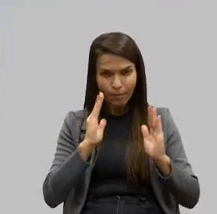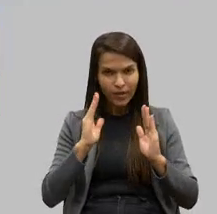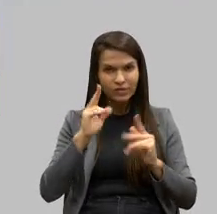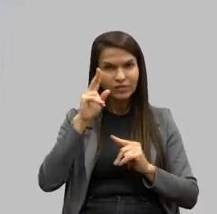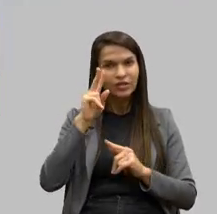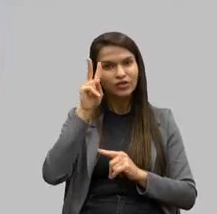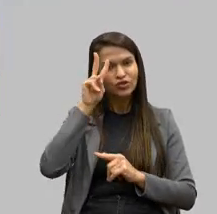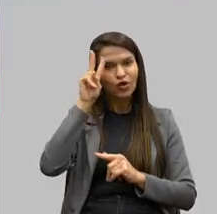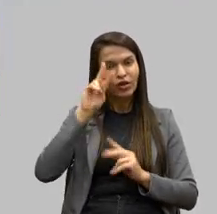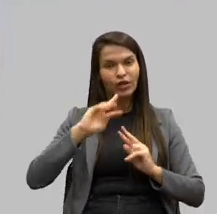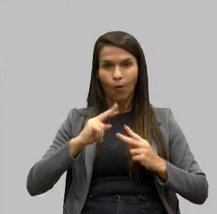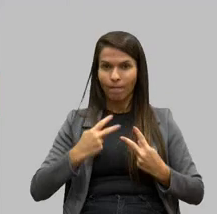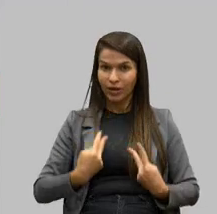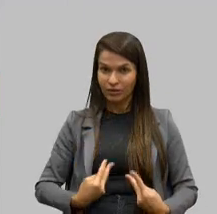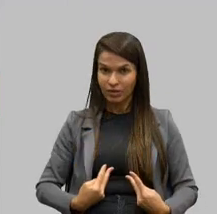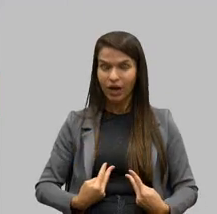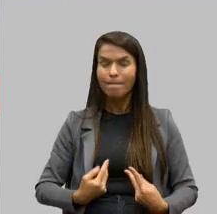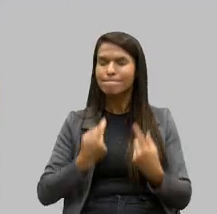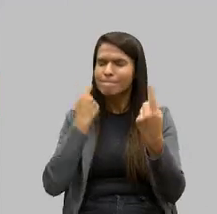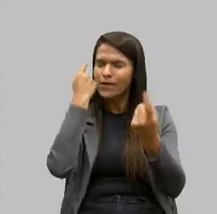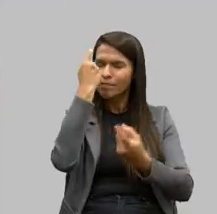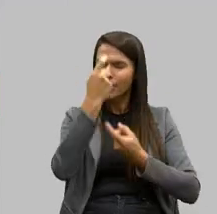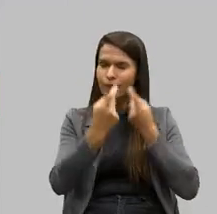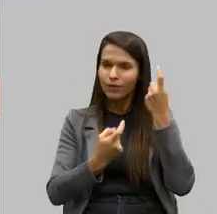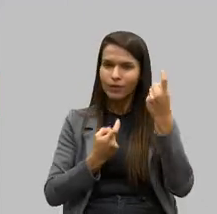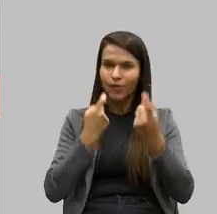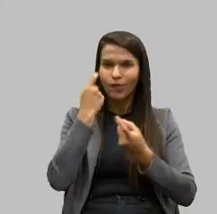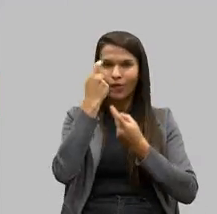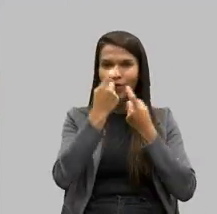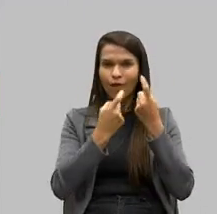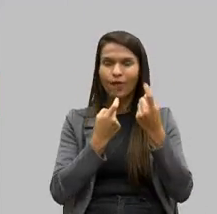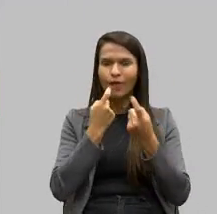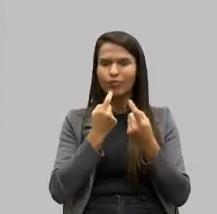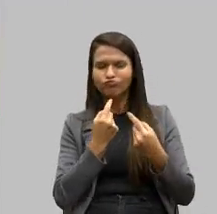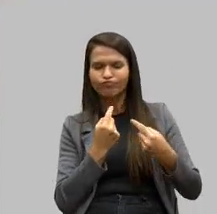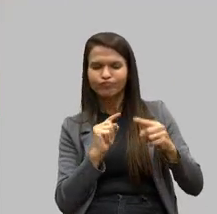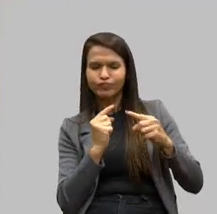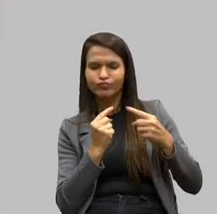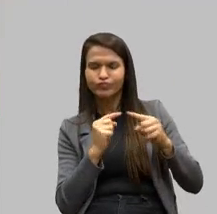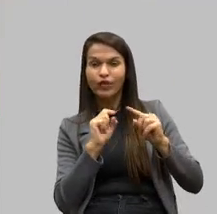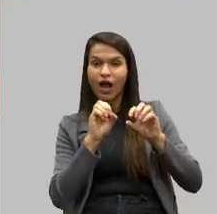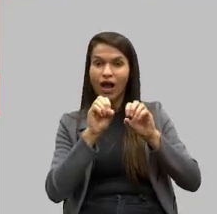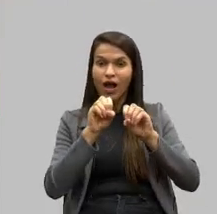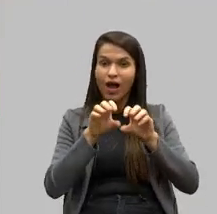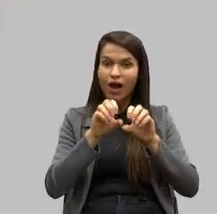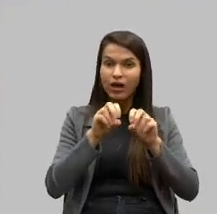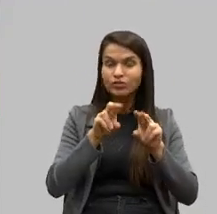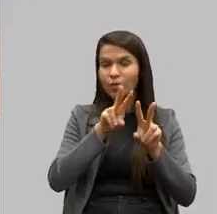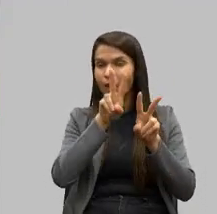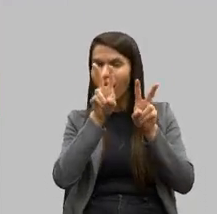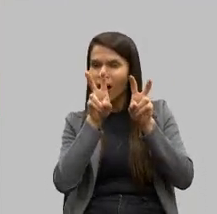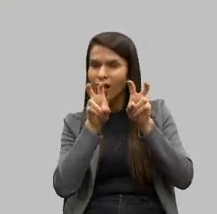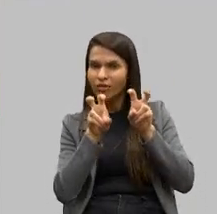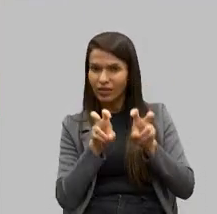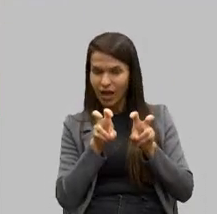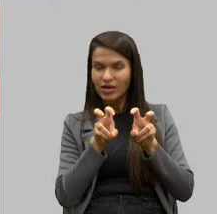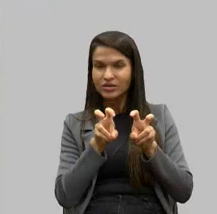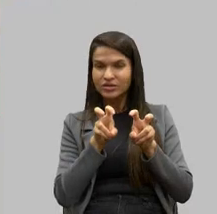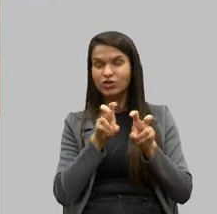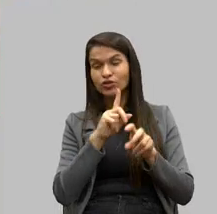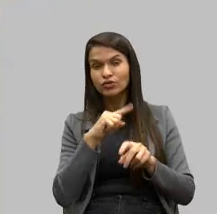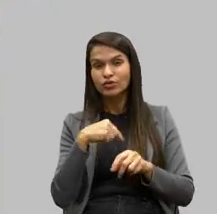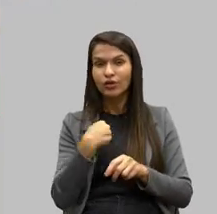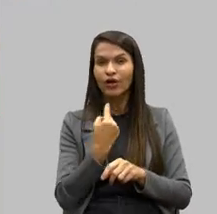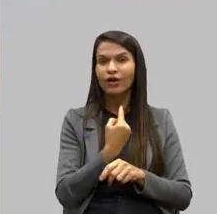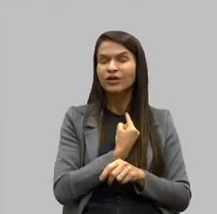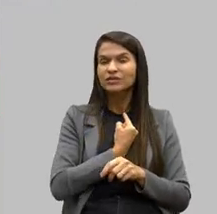da humanidade. Me preocupa muito ataques à educação sob essa tese de que nós estamos